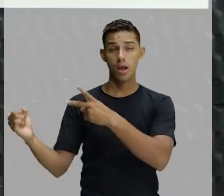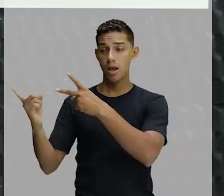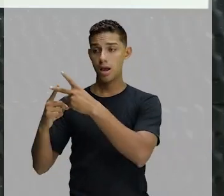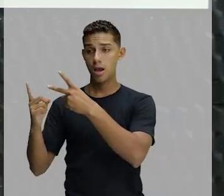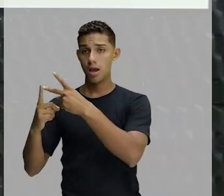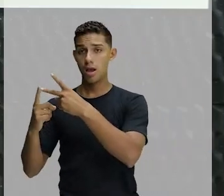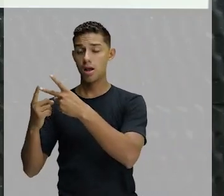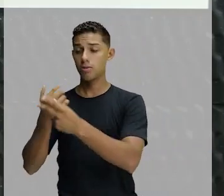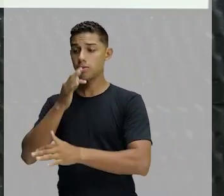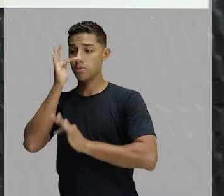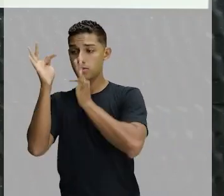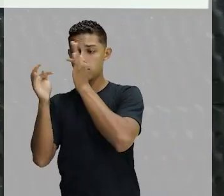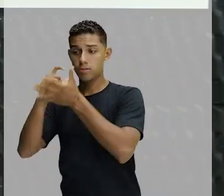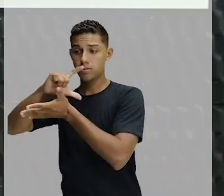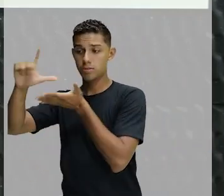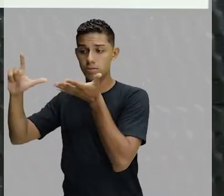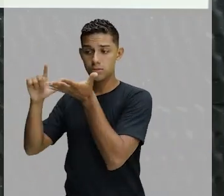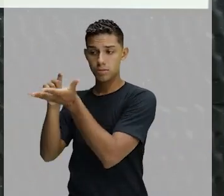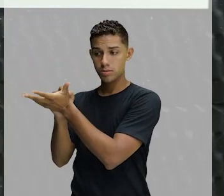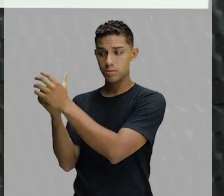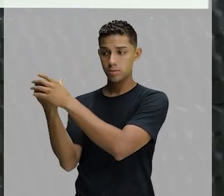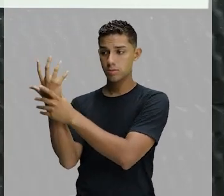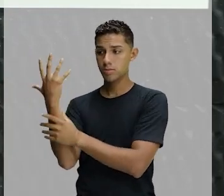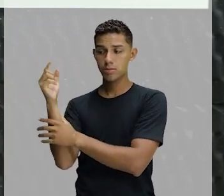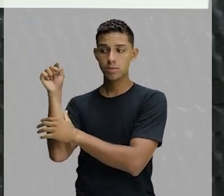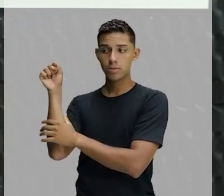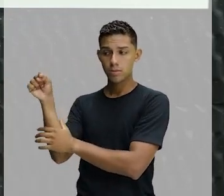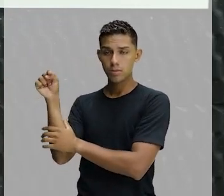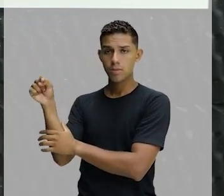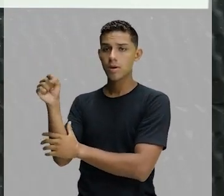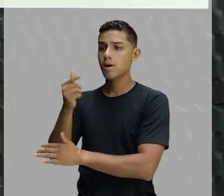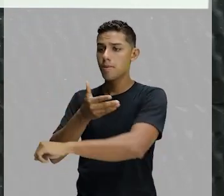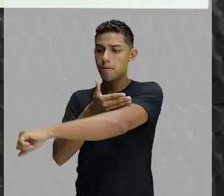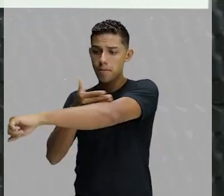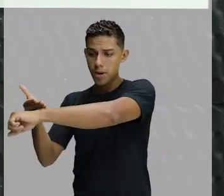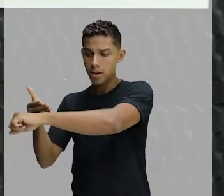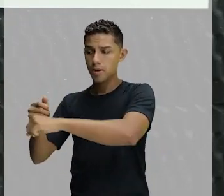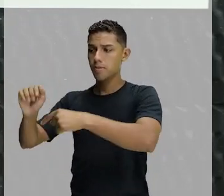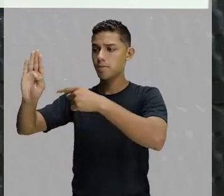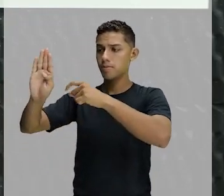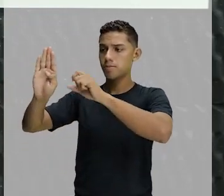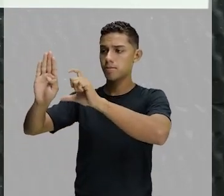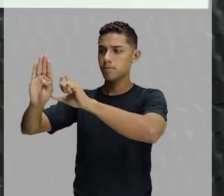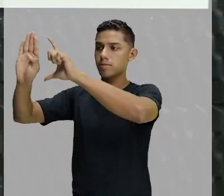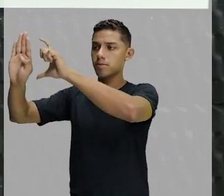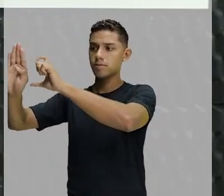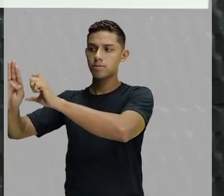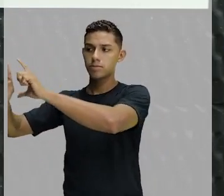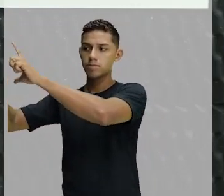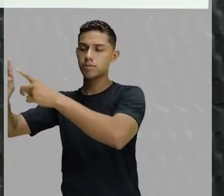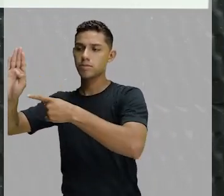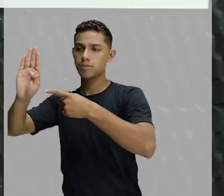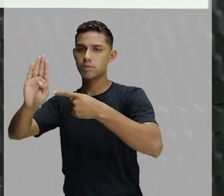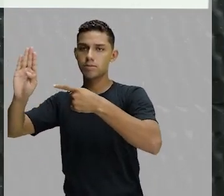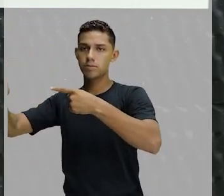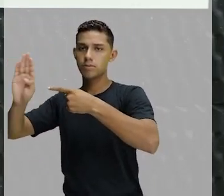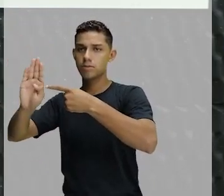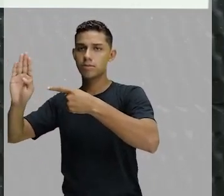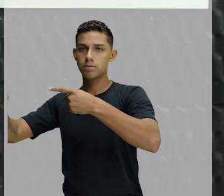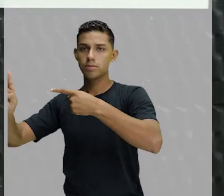flores brancas, elas vão ter dos dois alelos Bzão, Bzão. Então, olha